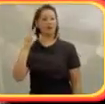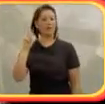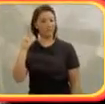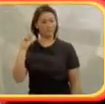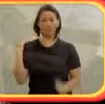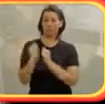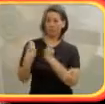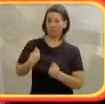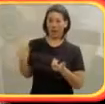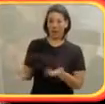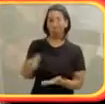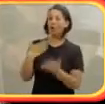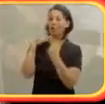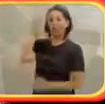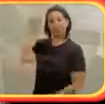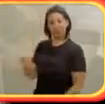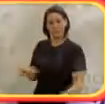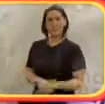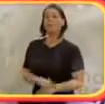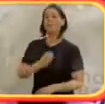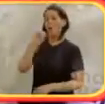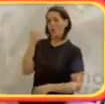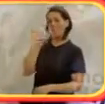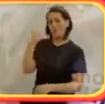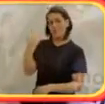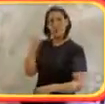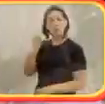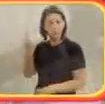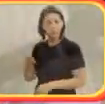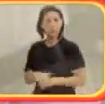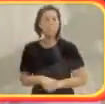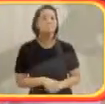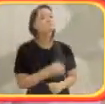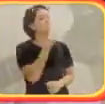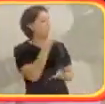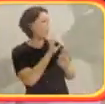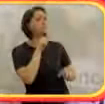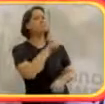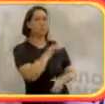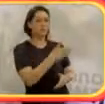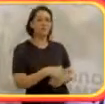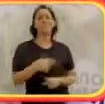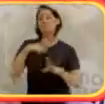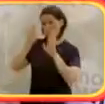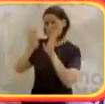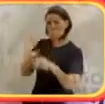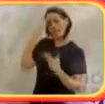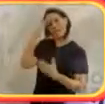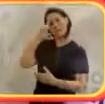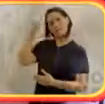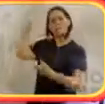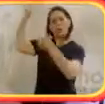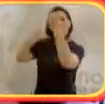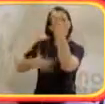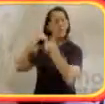está aqui na minha frente e eu vou conversar com ele. Oi, Dudu, tudo bem? Tudo ótimo, e você? Bem, graças a Deus. Me conta um